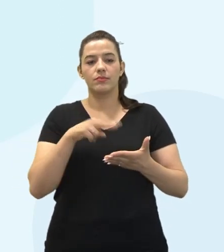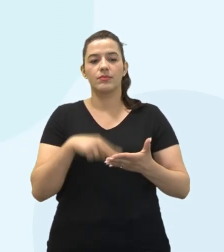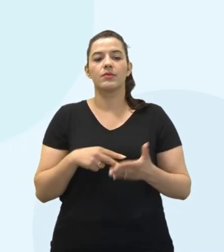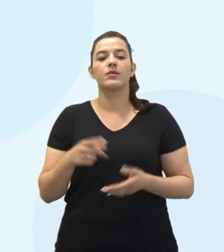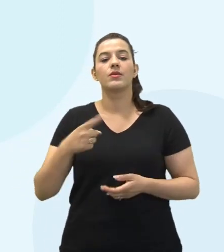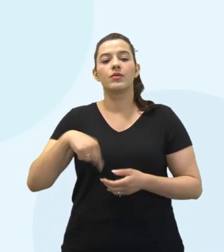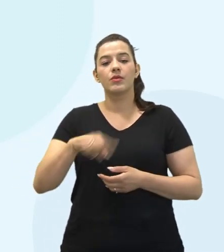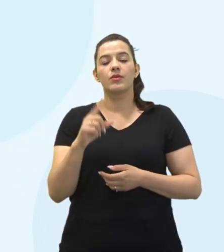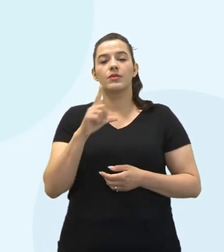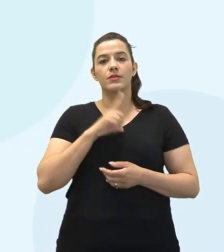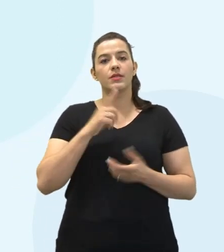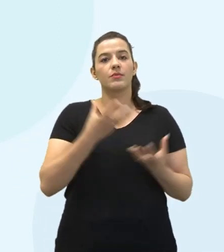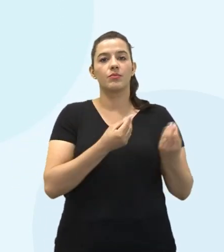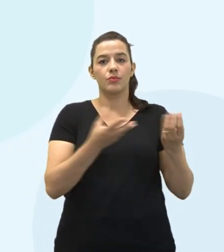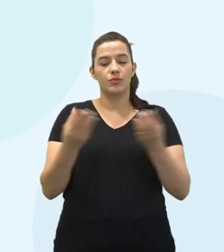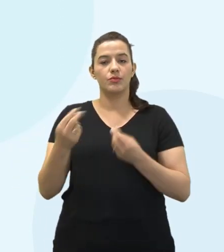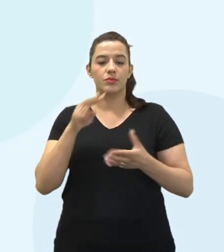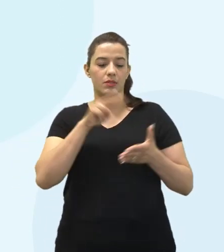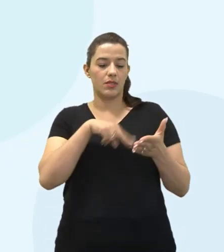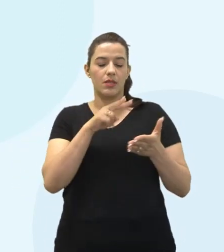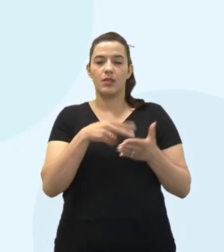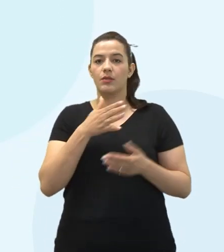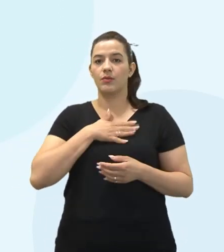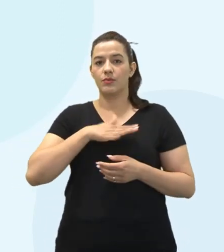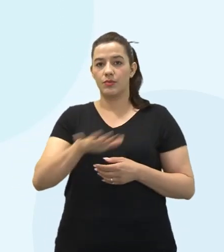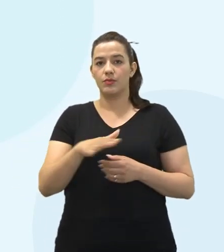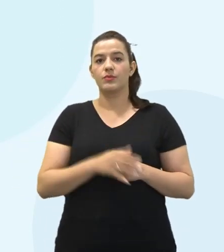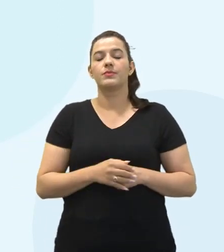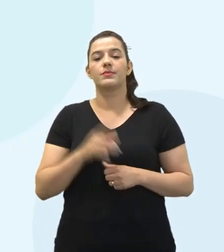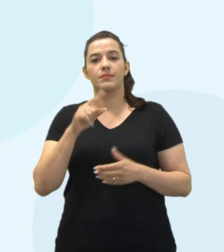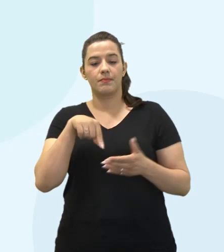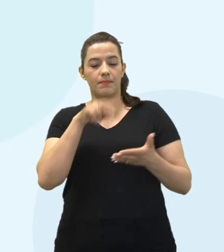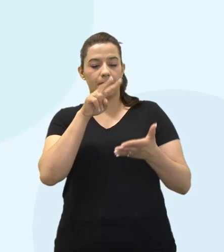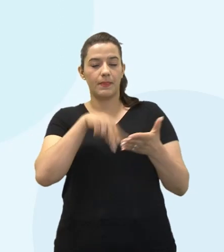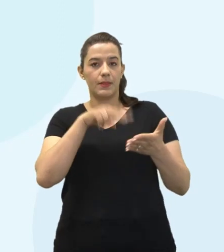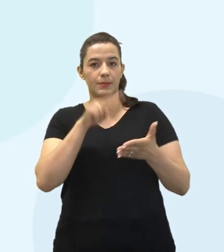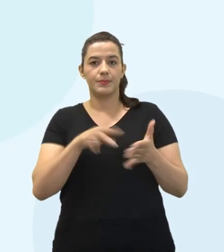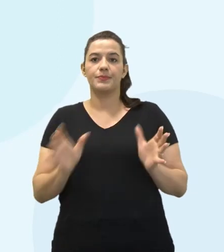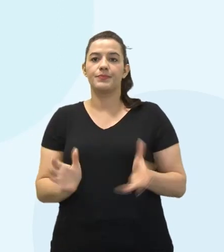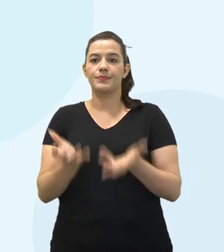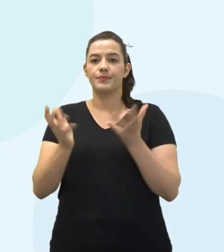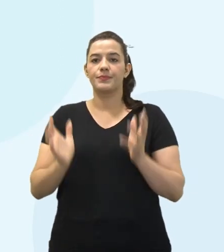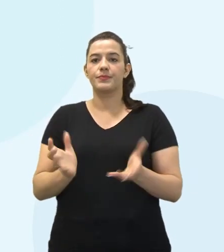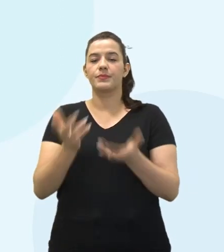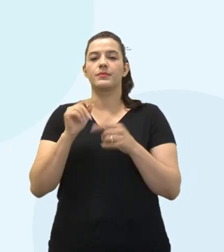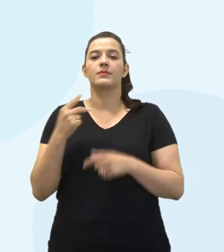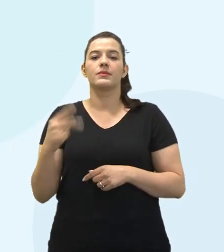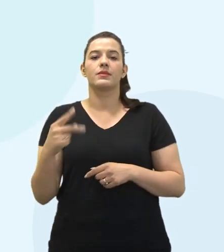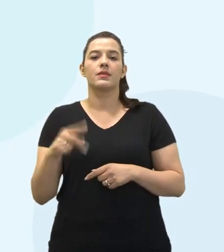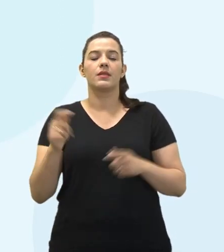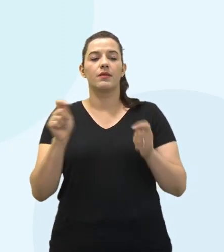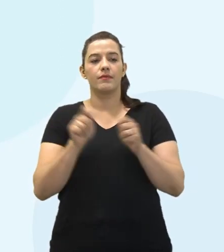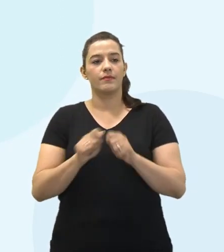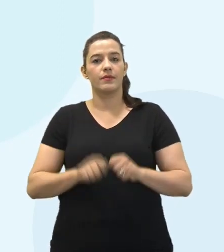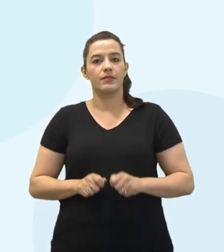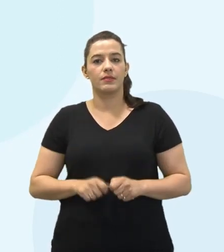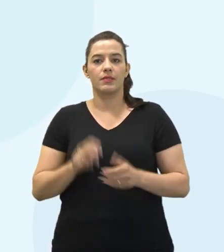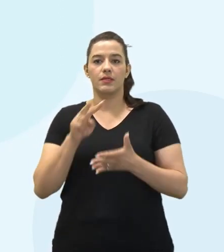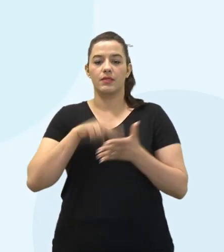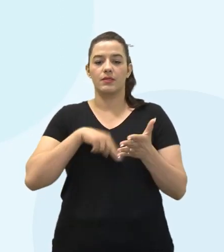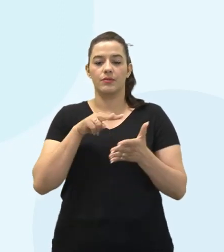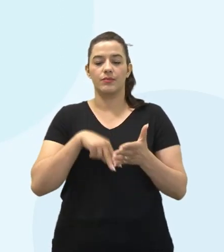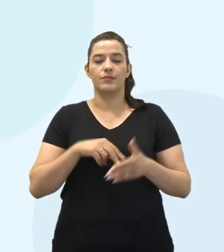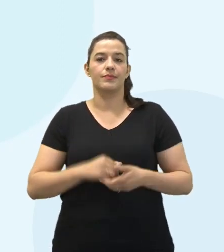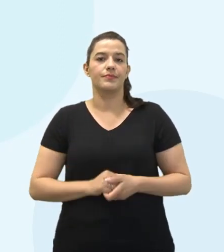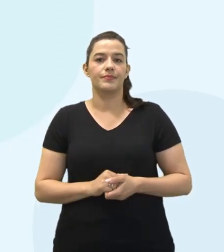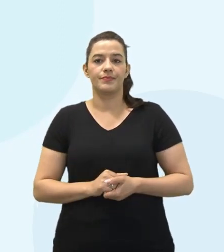nós temos muitos alunos que não gostam de ler né E essa leitura em conjunto vai estimular o aluno a realizar essa leitura